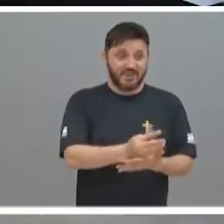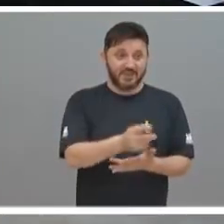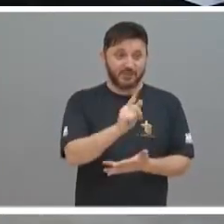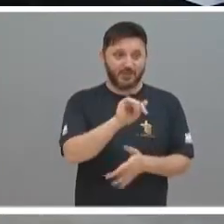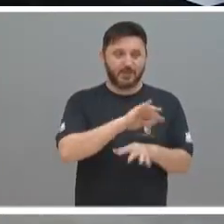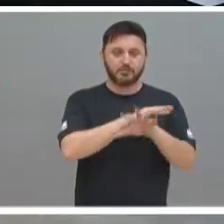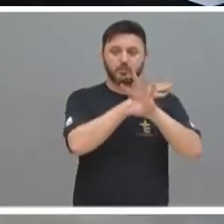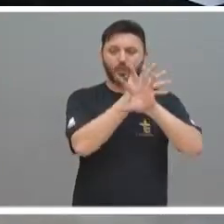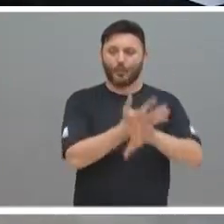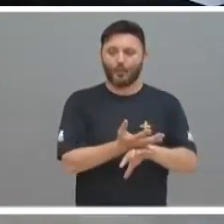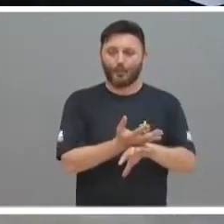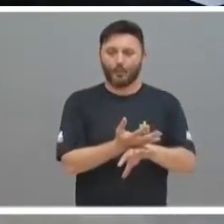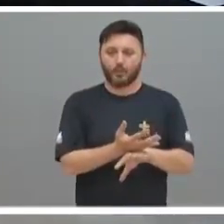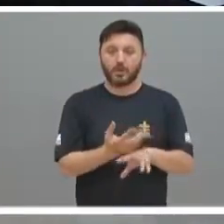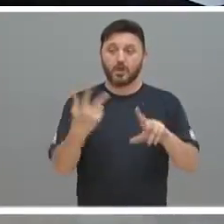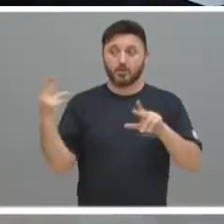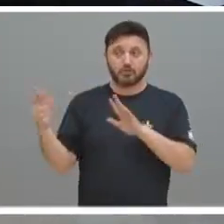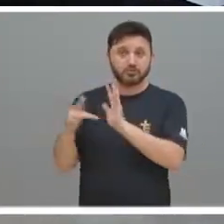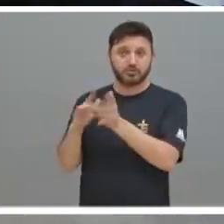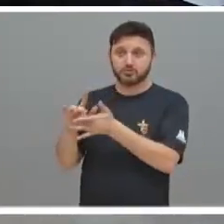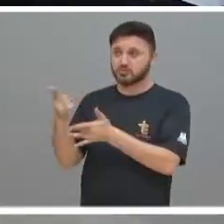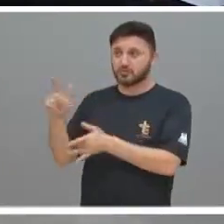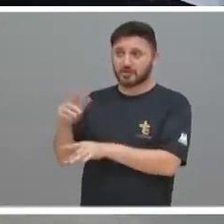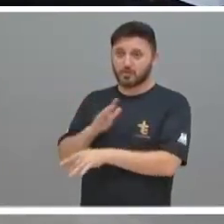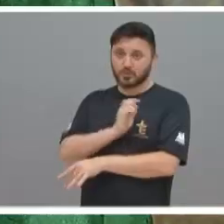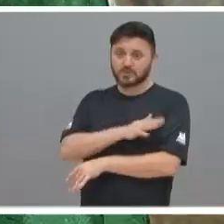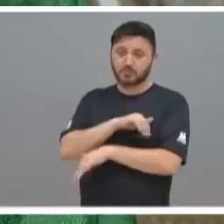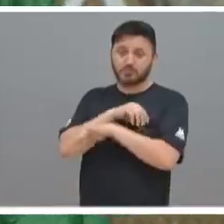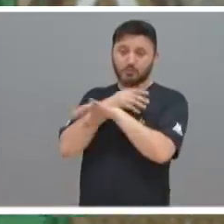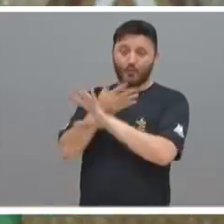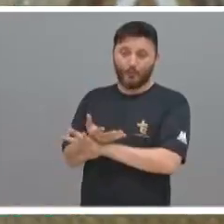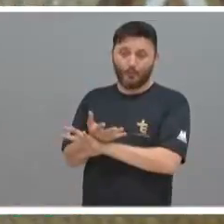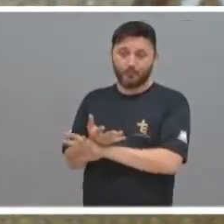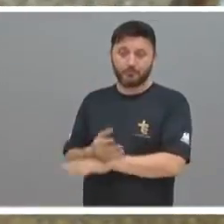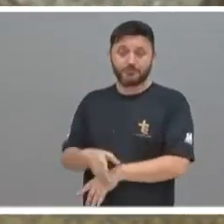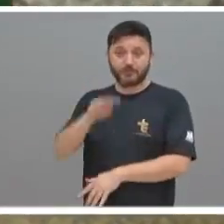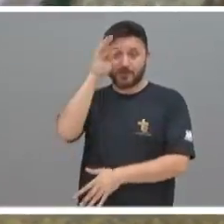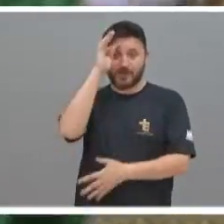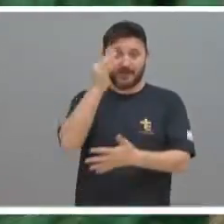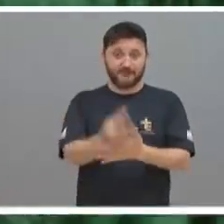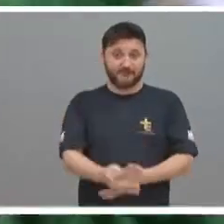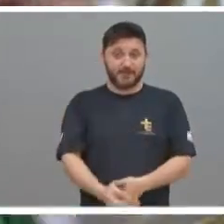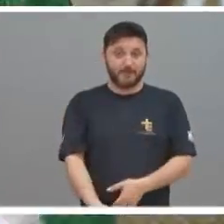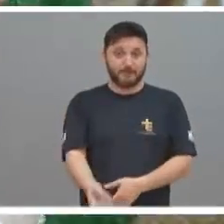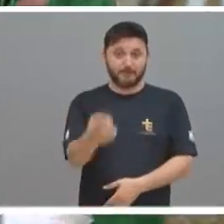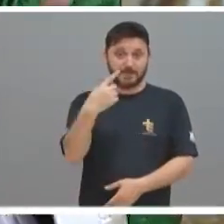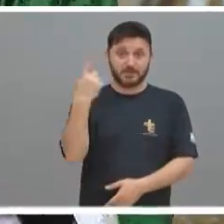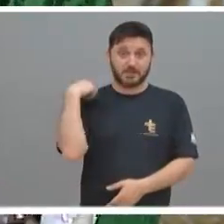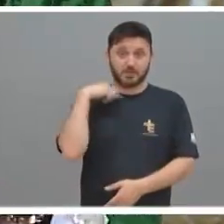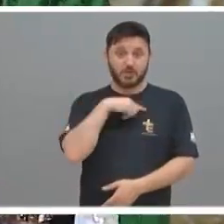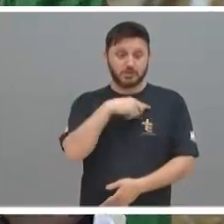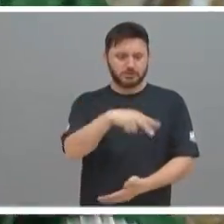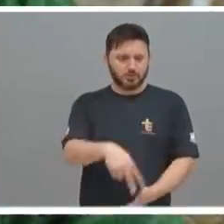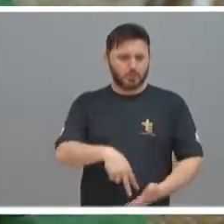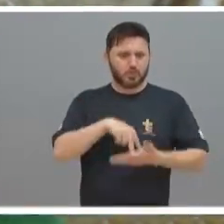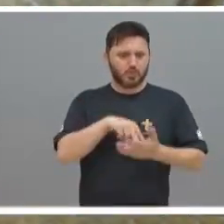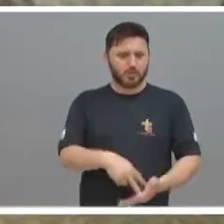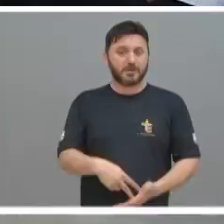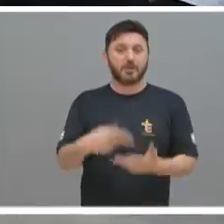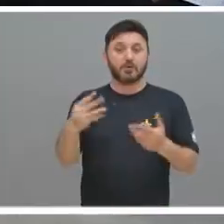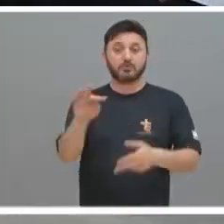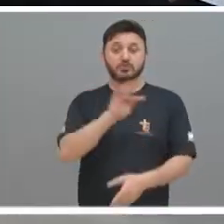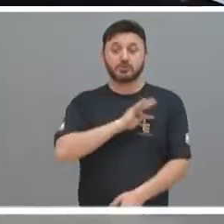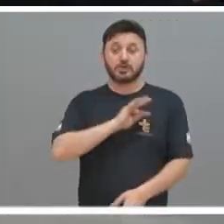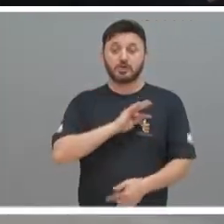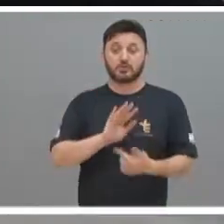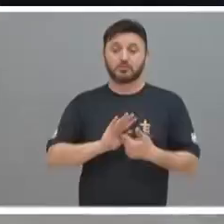estéril, como ele não é estéril. A fé nos desdobra a tal ponto que o apóstolo Tiago vai